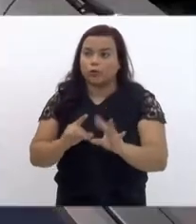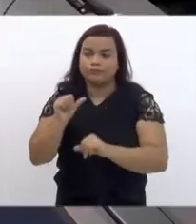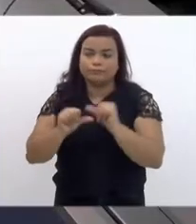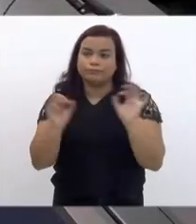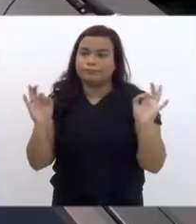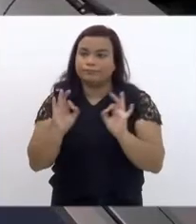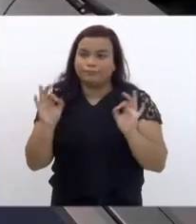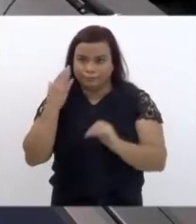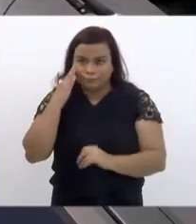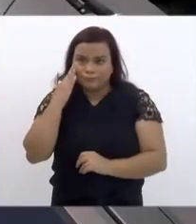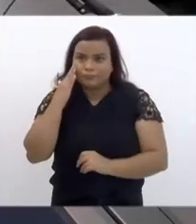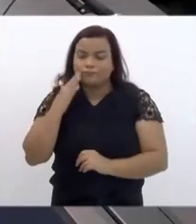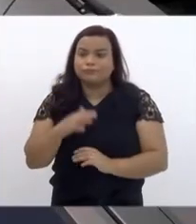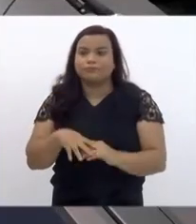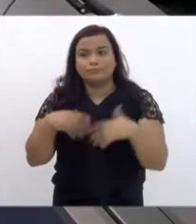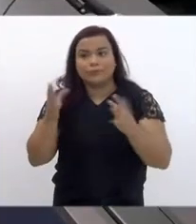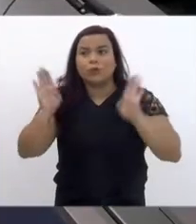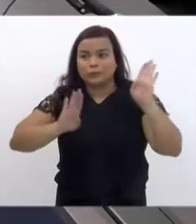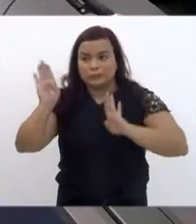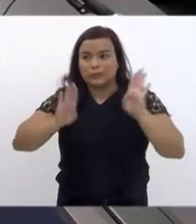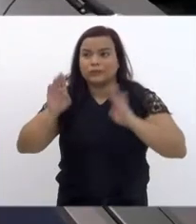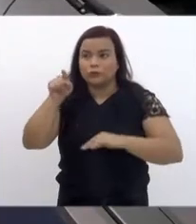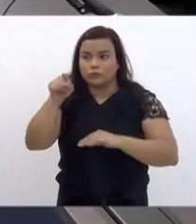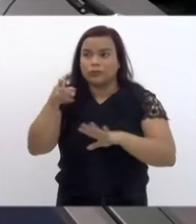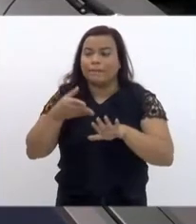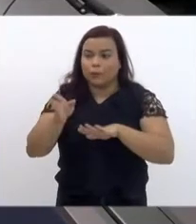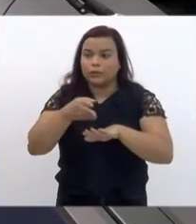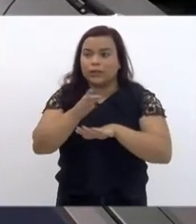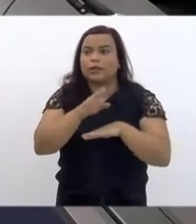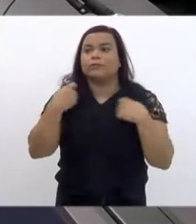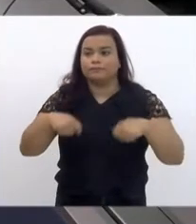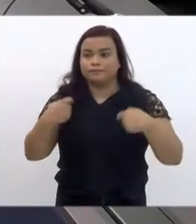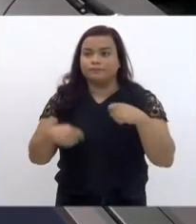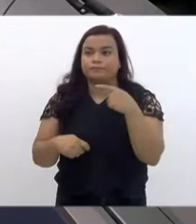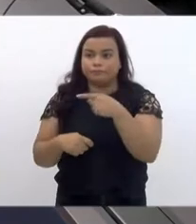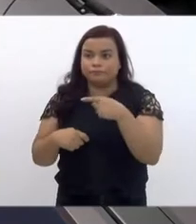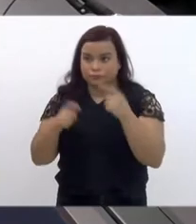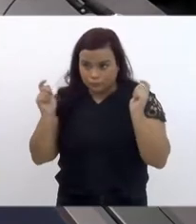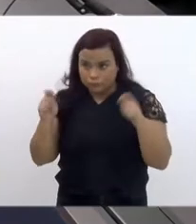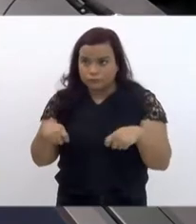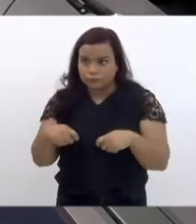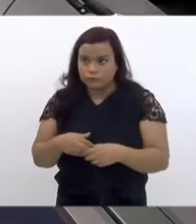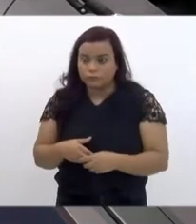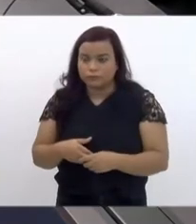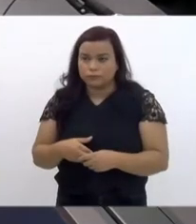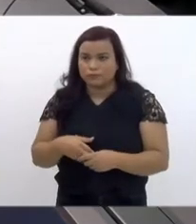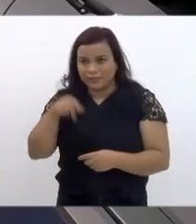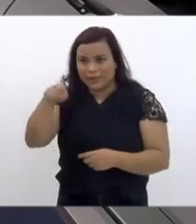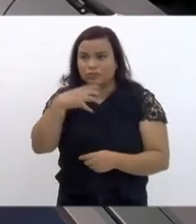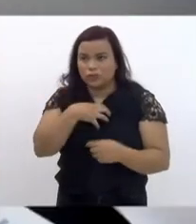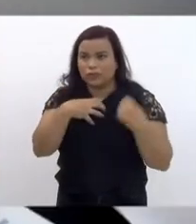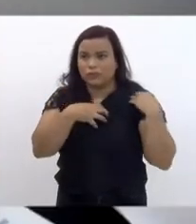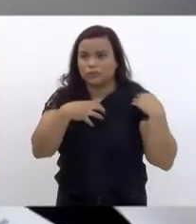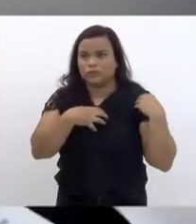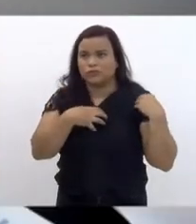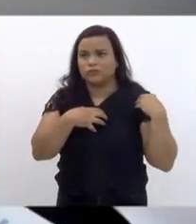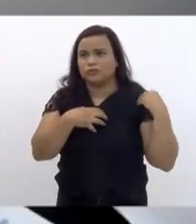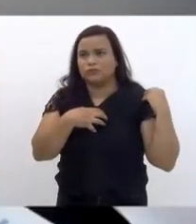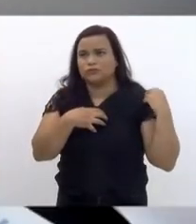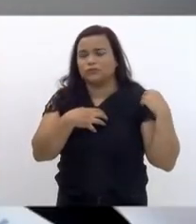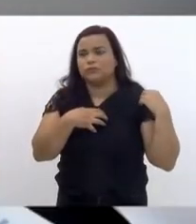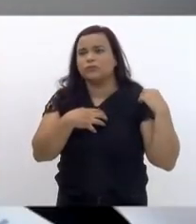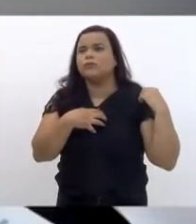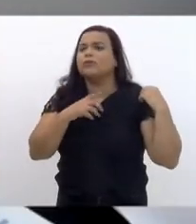Diz que a licitação tem que ser nessa modalidade. Podemos seguir assim? Não, eu queria insistir, porque, na verdade, a